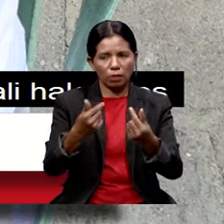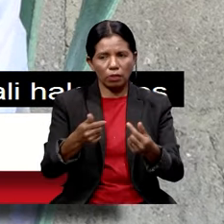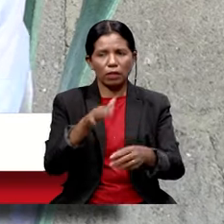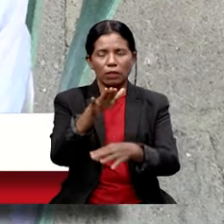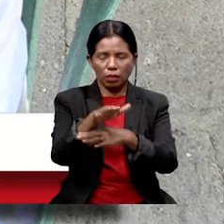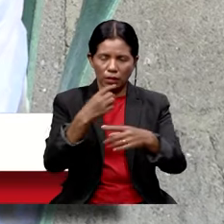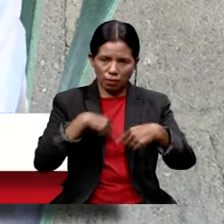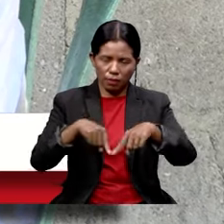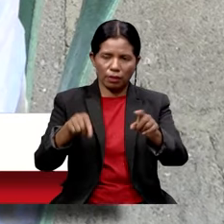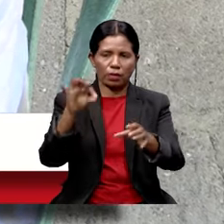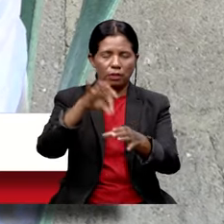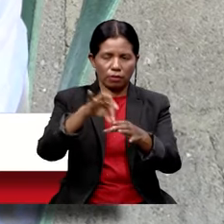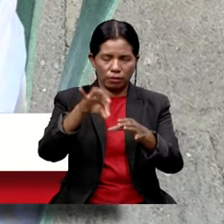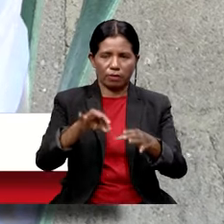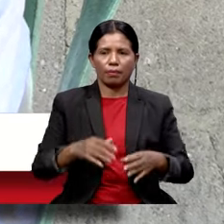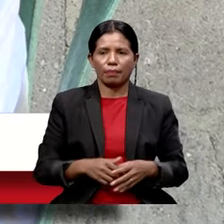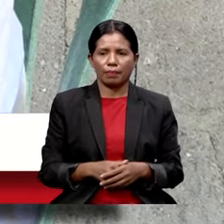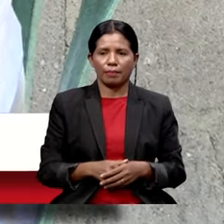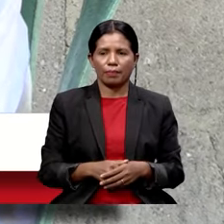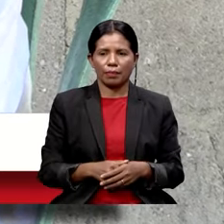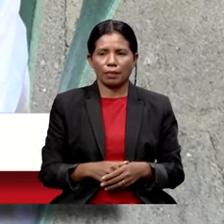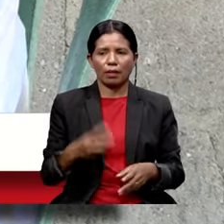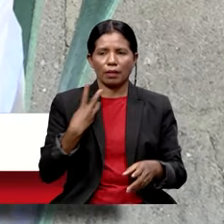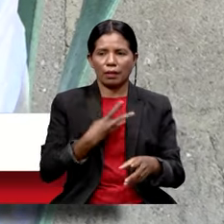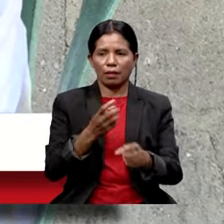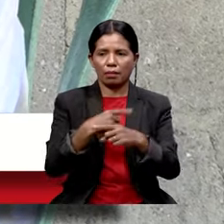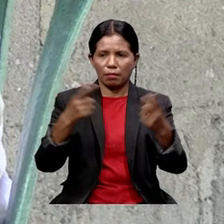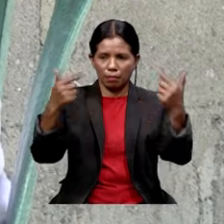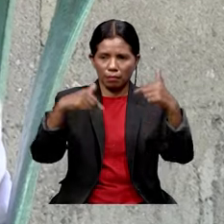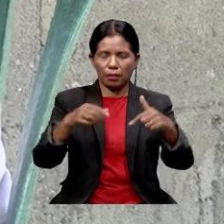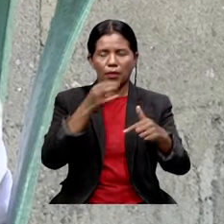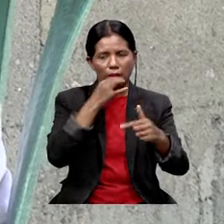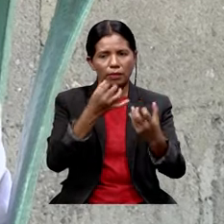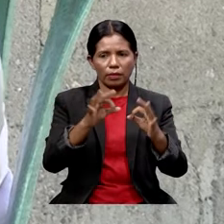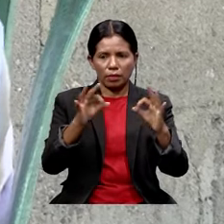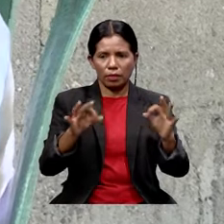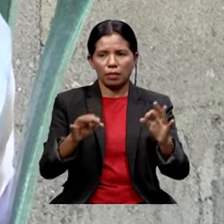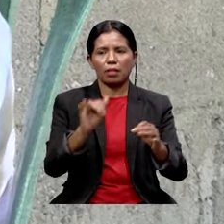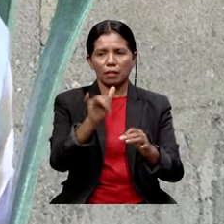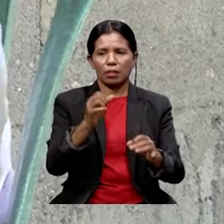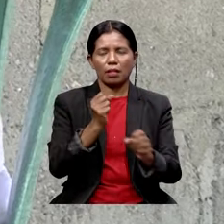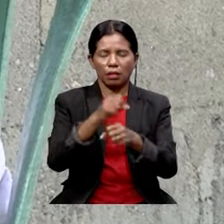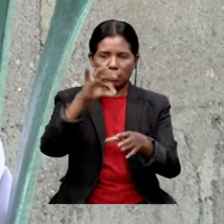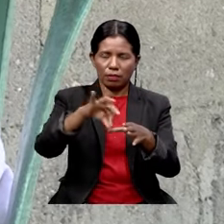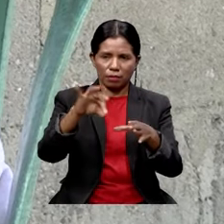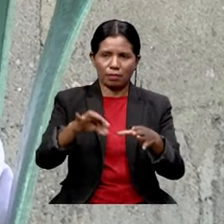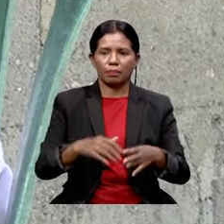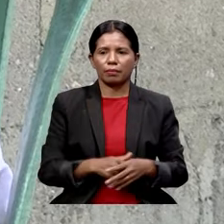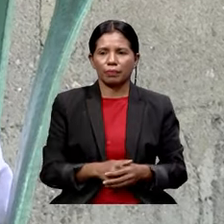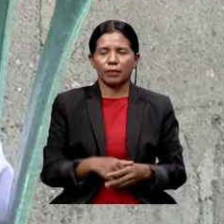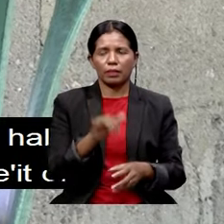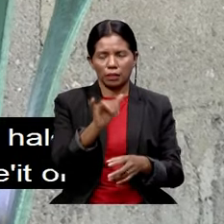pala fai afiri ani pohen la pala fai ta mauta mate pala fai o e